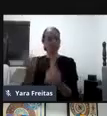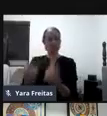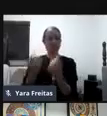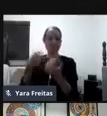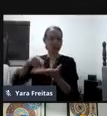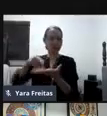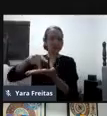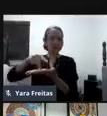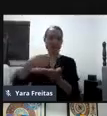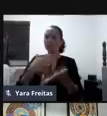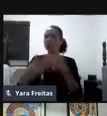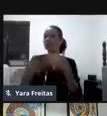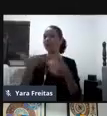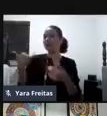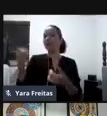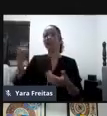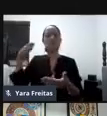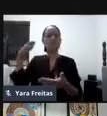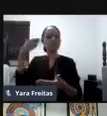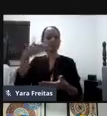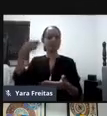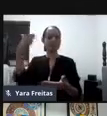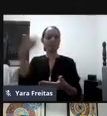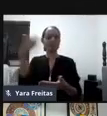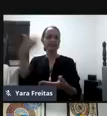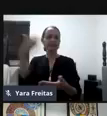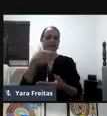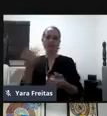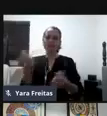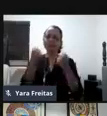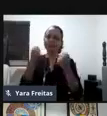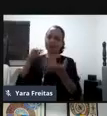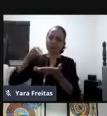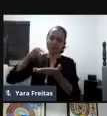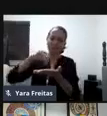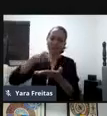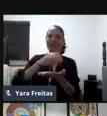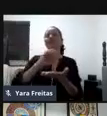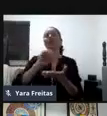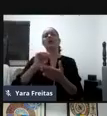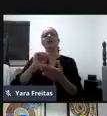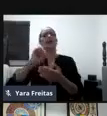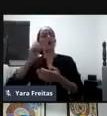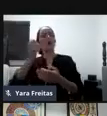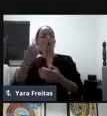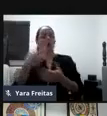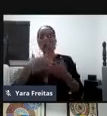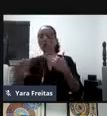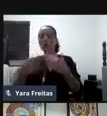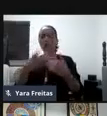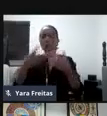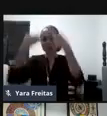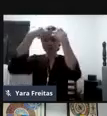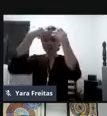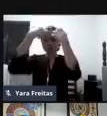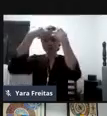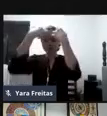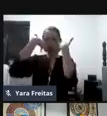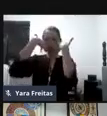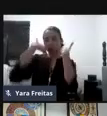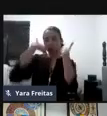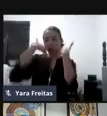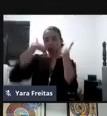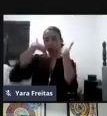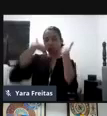a constância no exercício físico, fazer exercício físico que você sua a camisa, tá? Não é